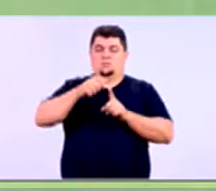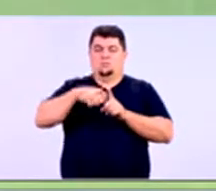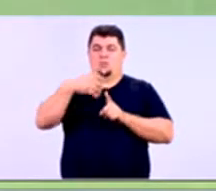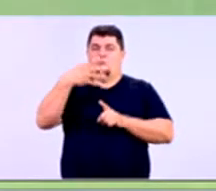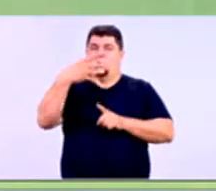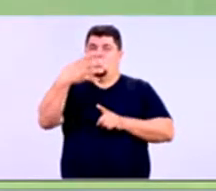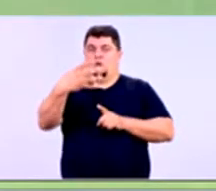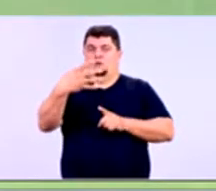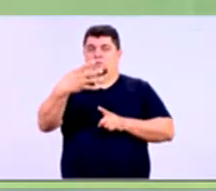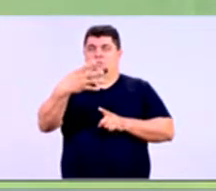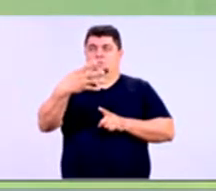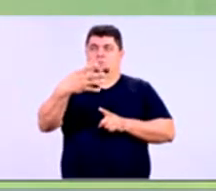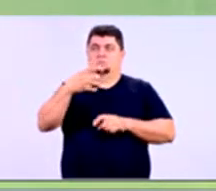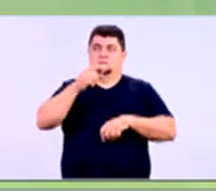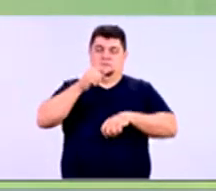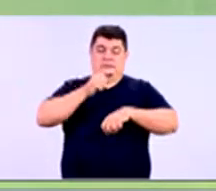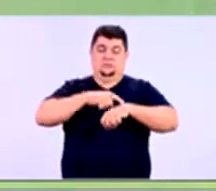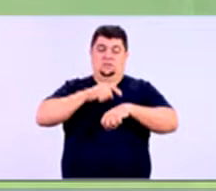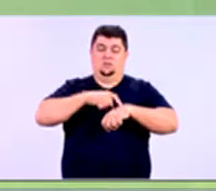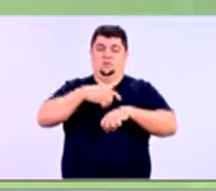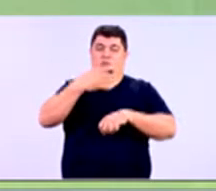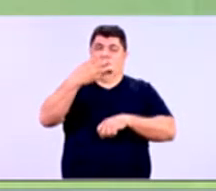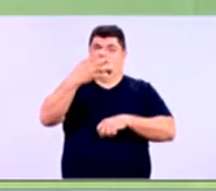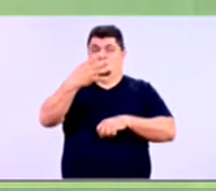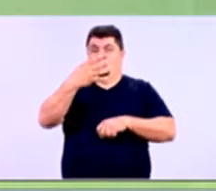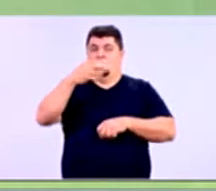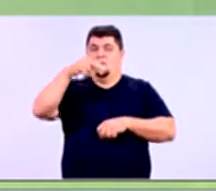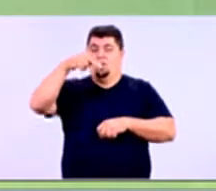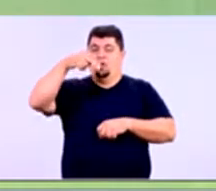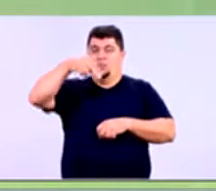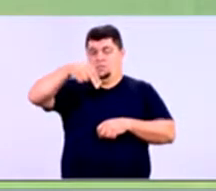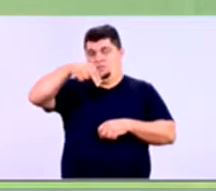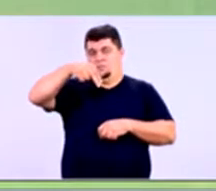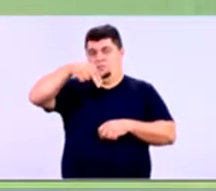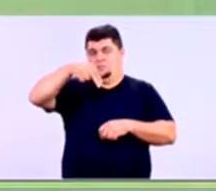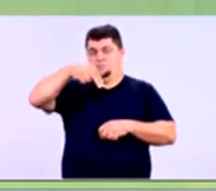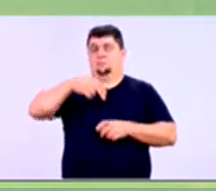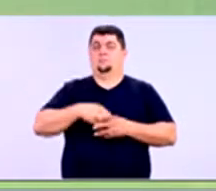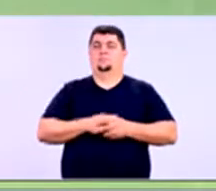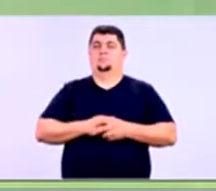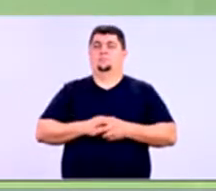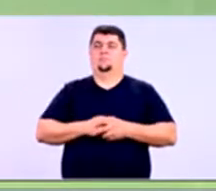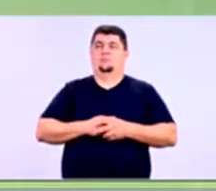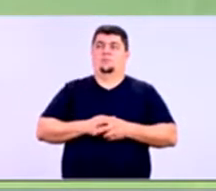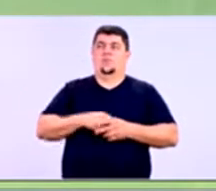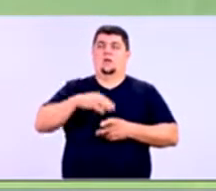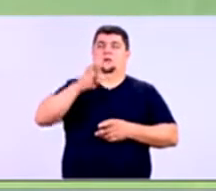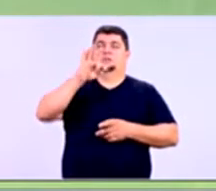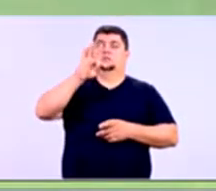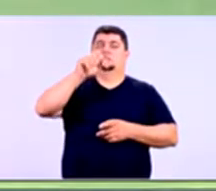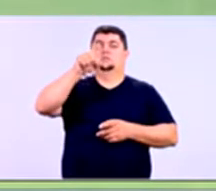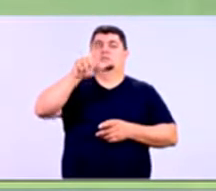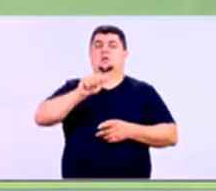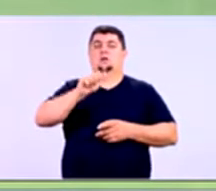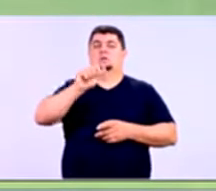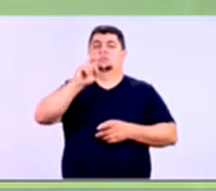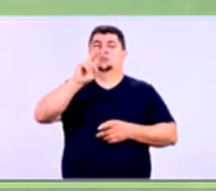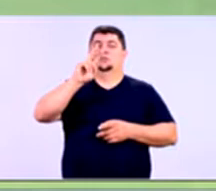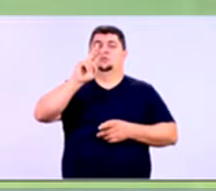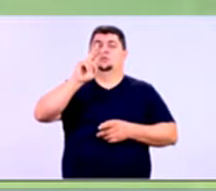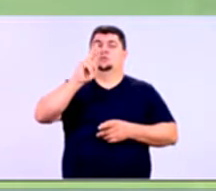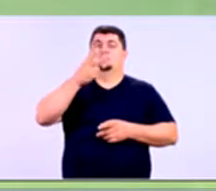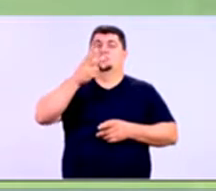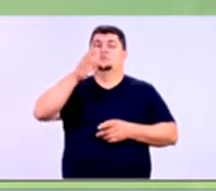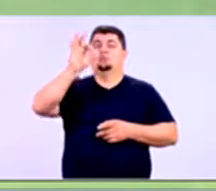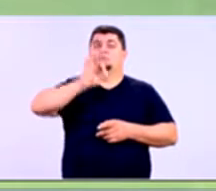seja, tempo que a gente representa pela letra N. Há uma taxa de 2% ao